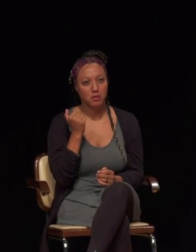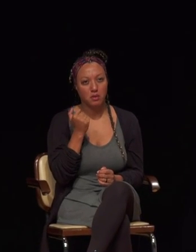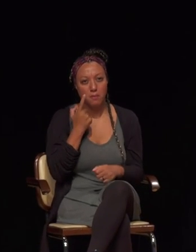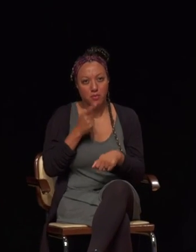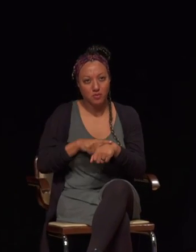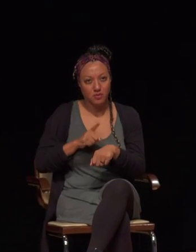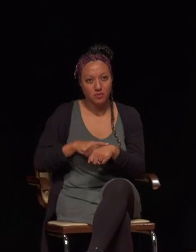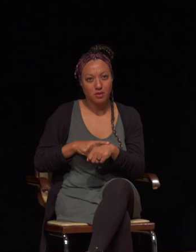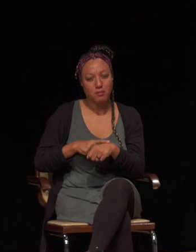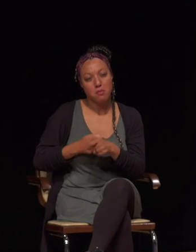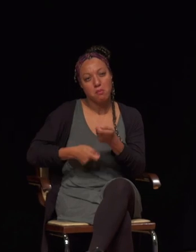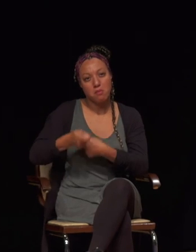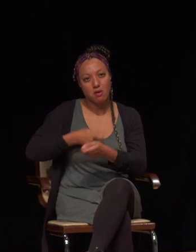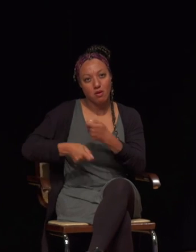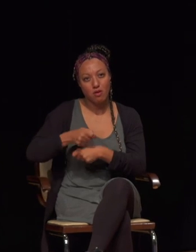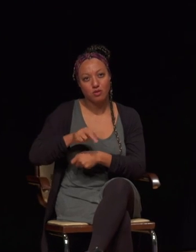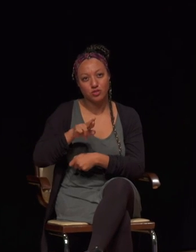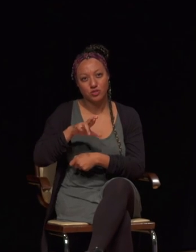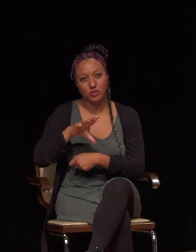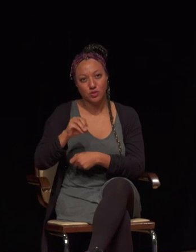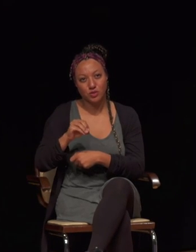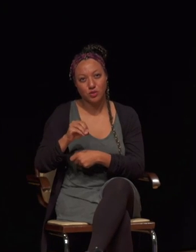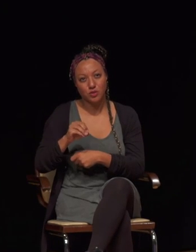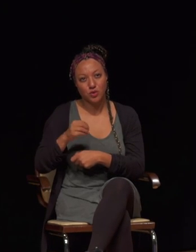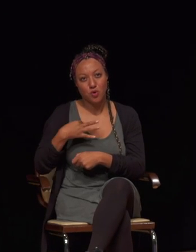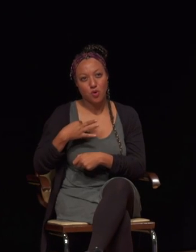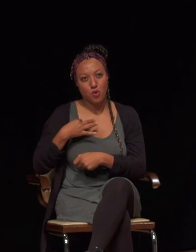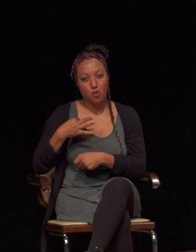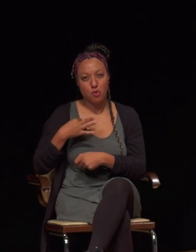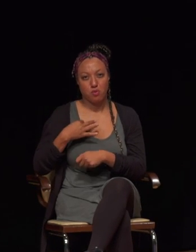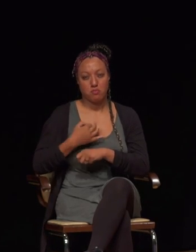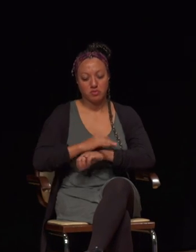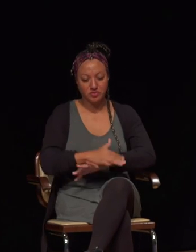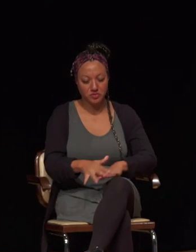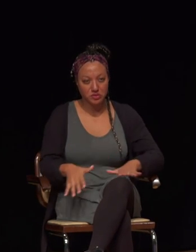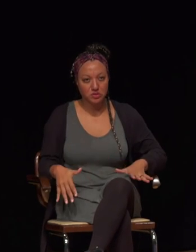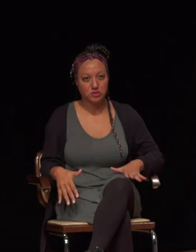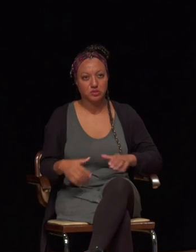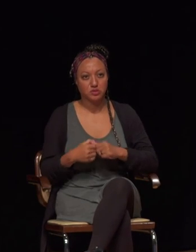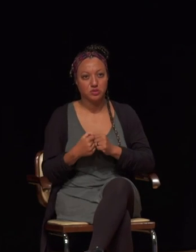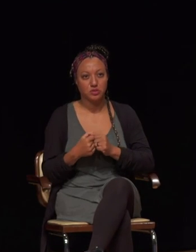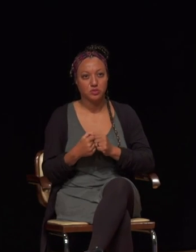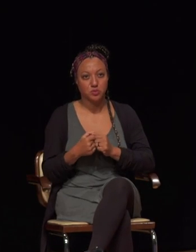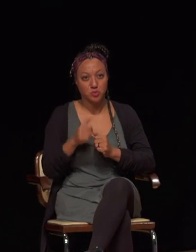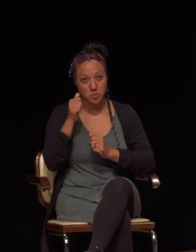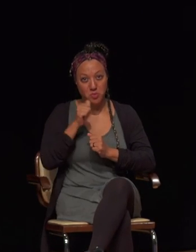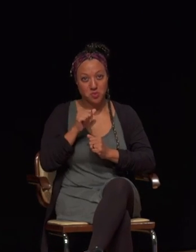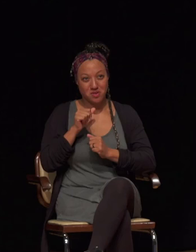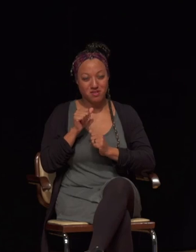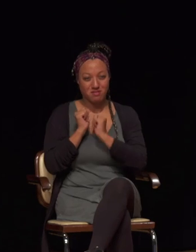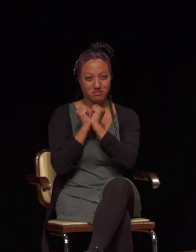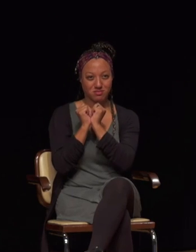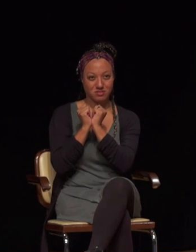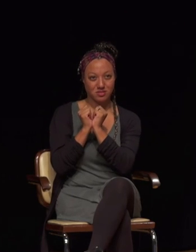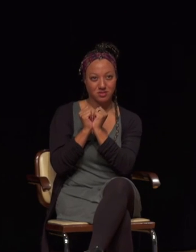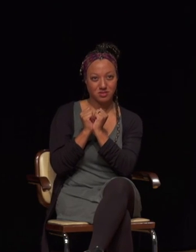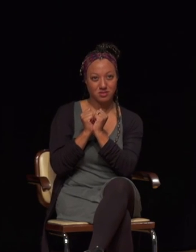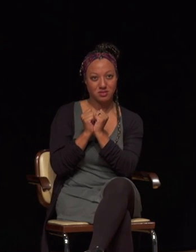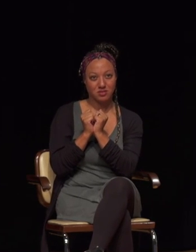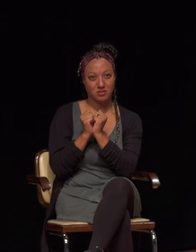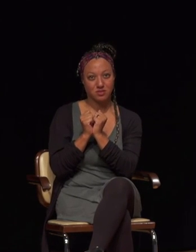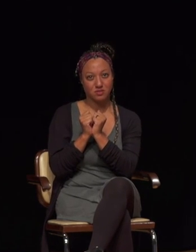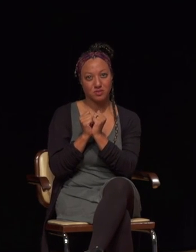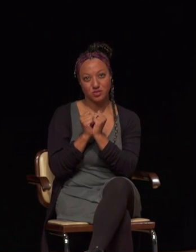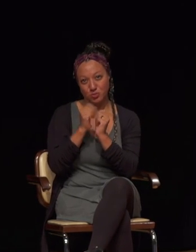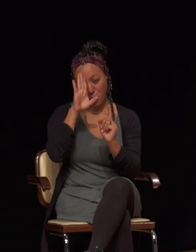uma loja do Rio de Janeiro lançou uma coleção de roupas né de vestido né que retratou mulheres escravizadas justificou sendo uma